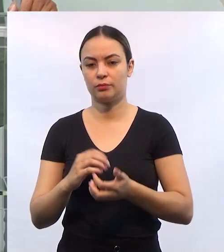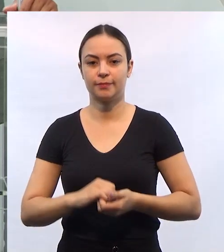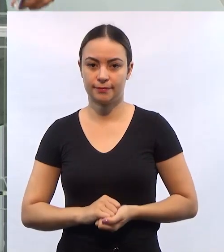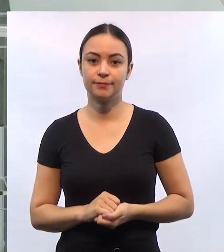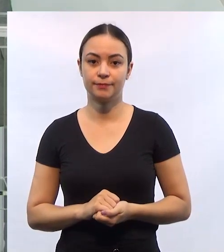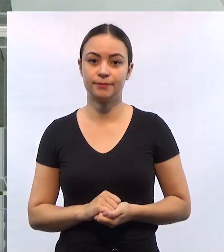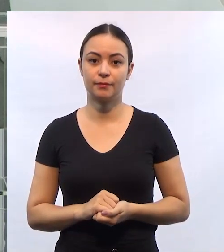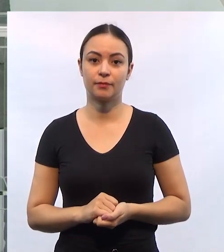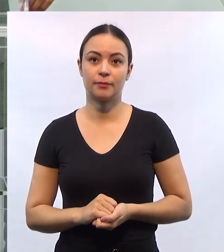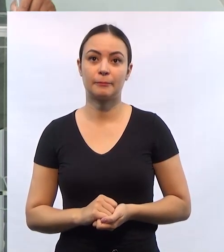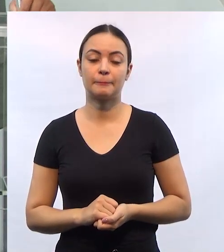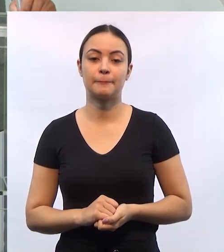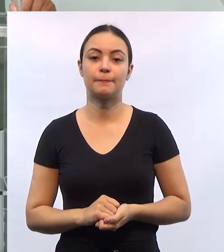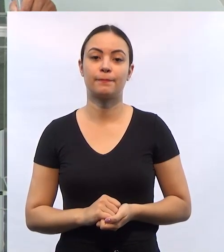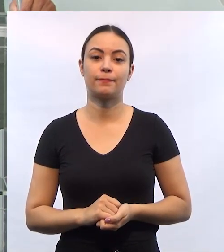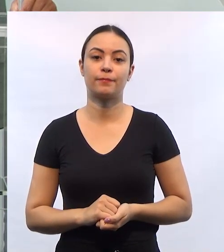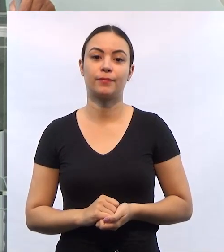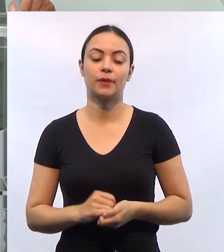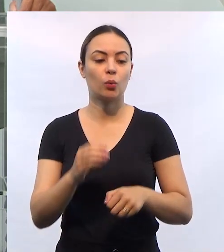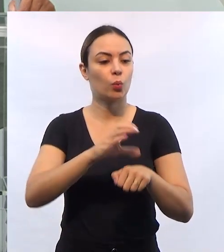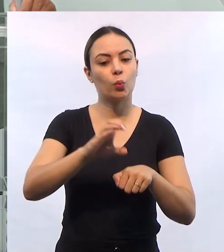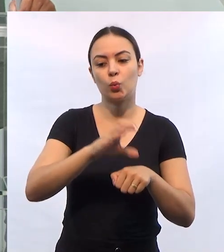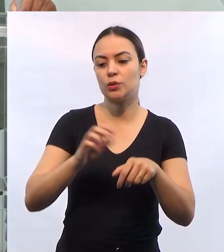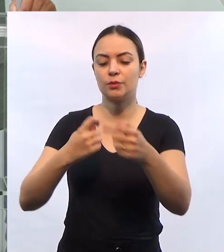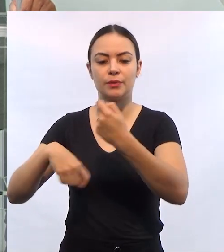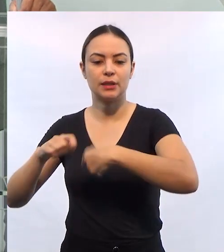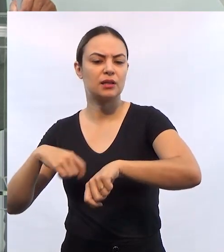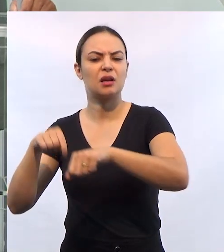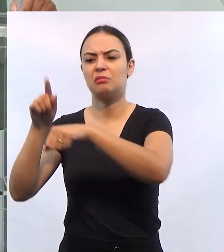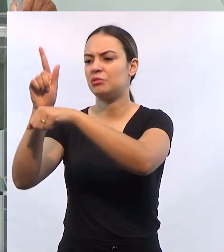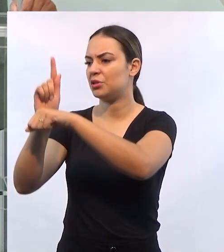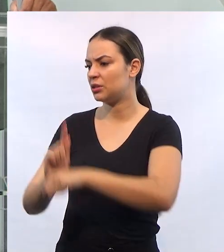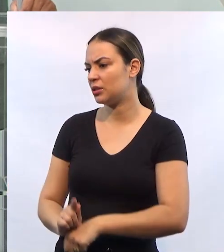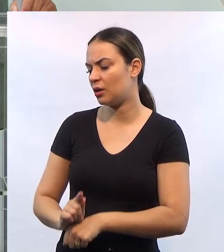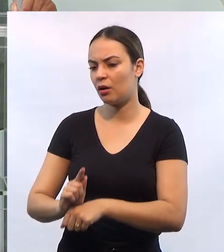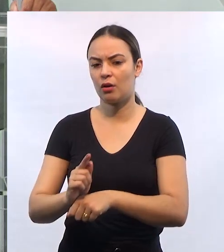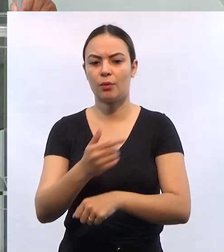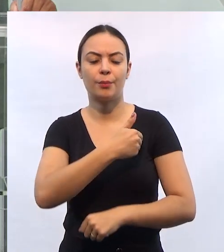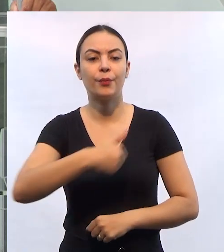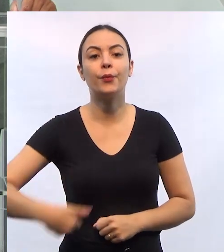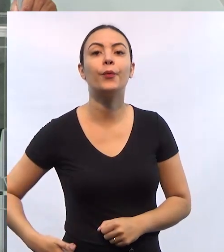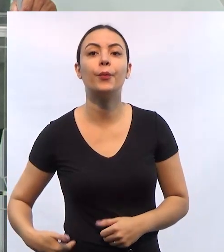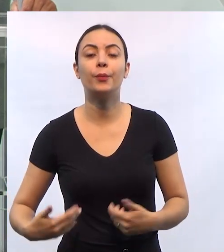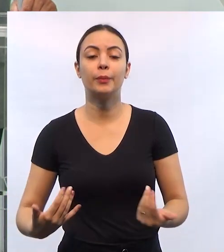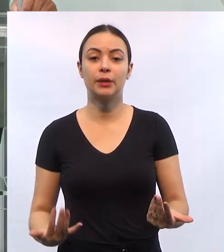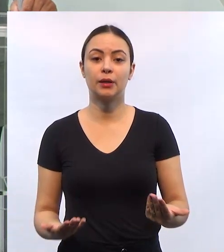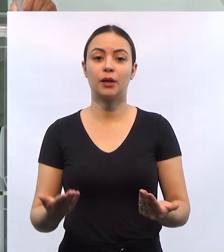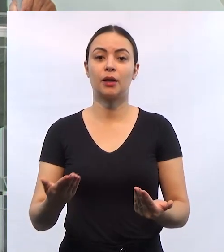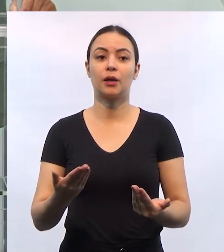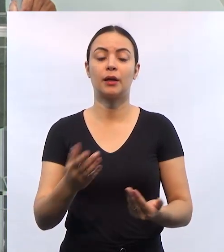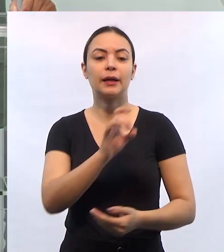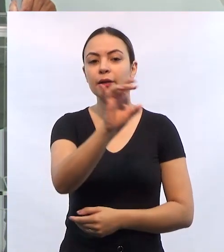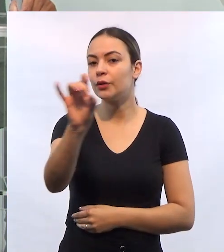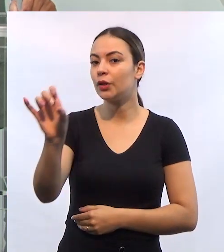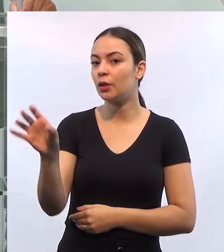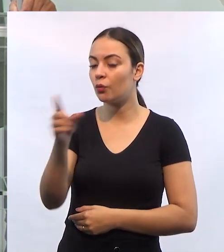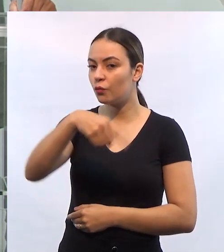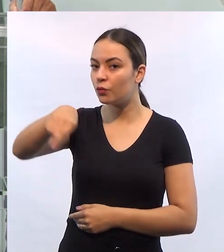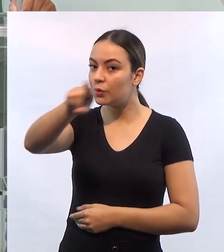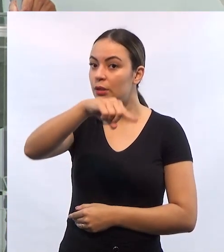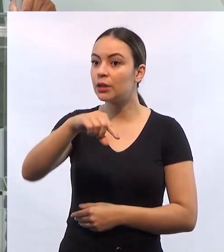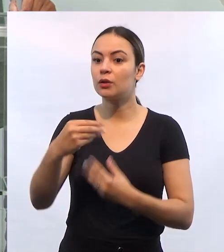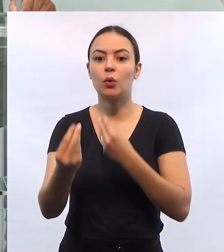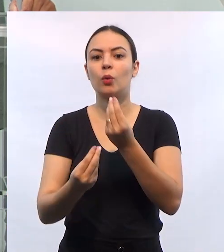né? Um curso na área de gestão, seja lá qual o curso que você esteja cursando, esse aqui, seja gestão pública, seja